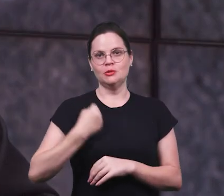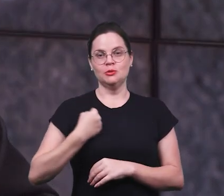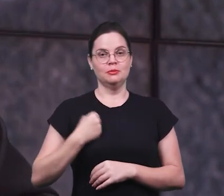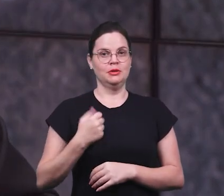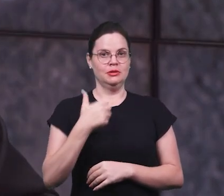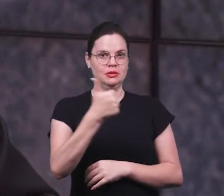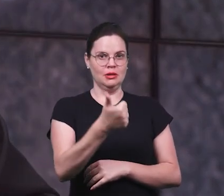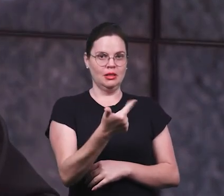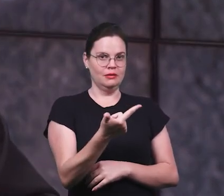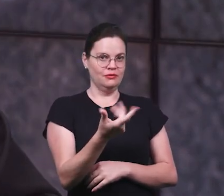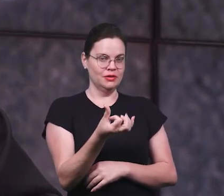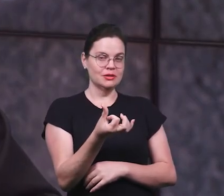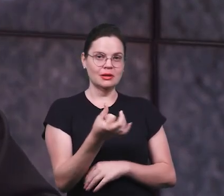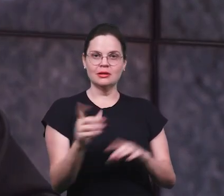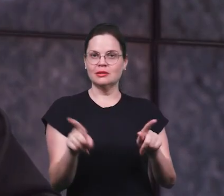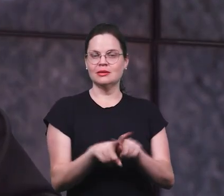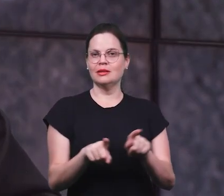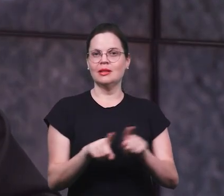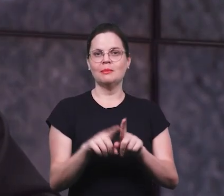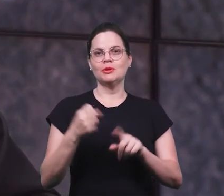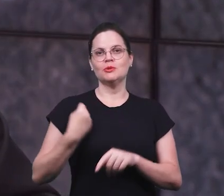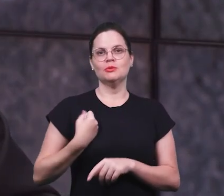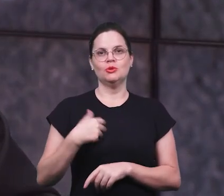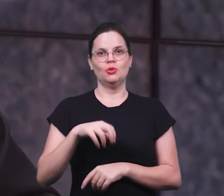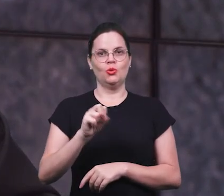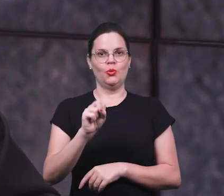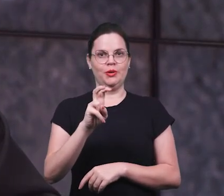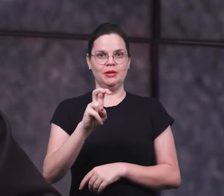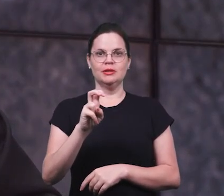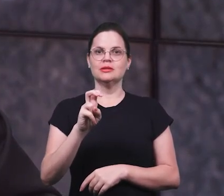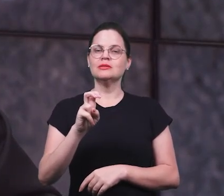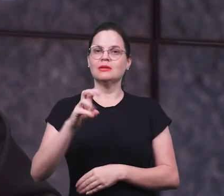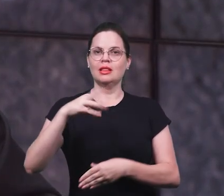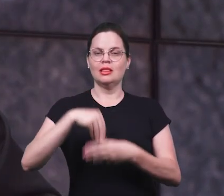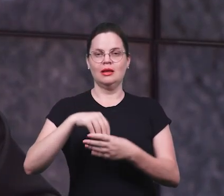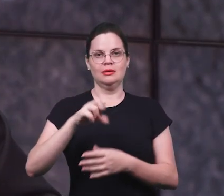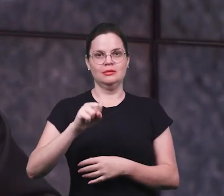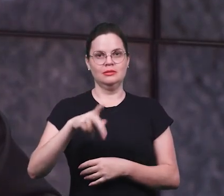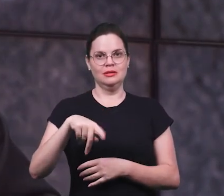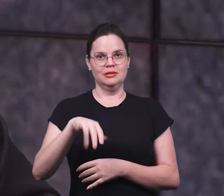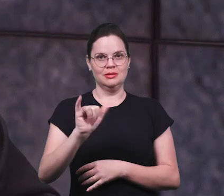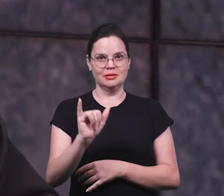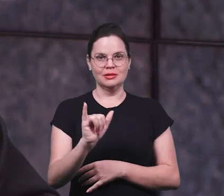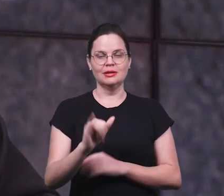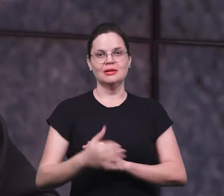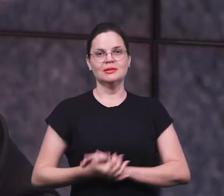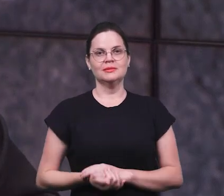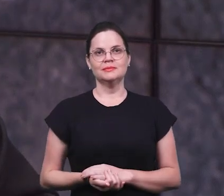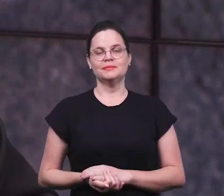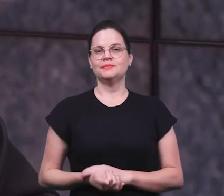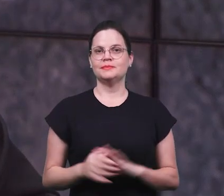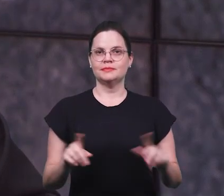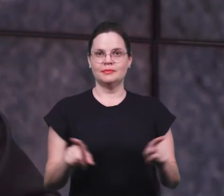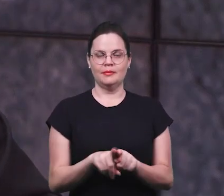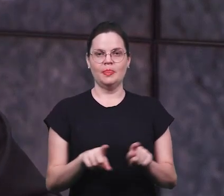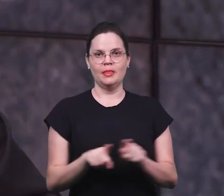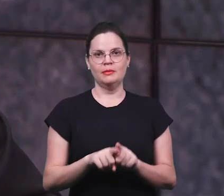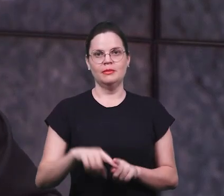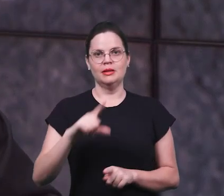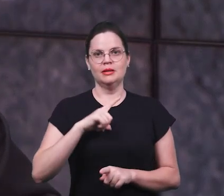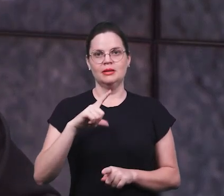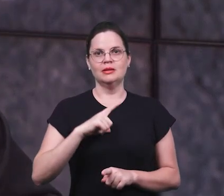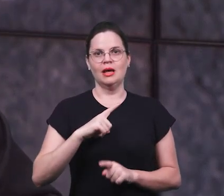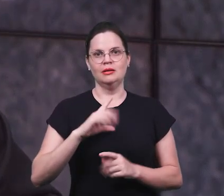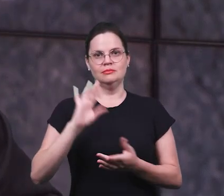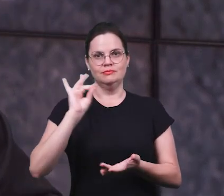126 da Embratel, também o canal 85 da Sky Nova Parabólica, como também no canal oficial